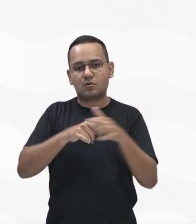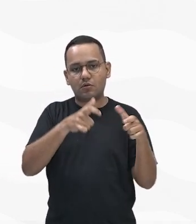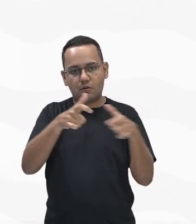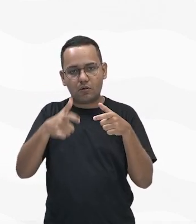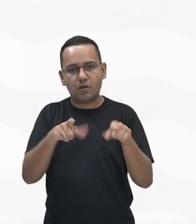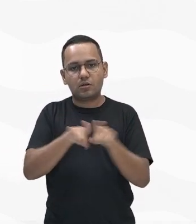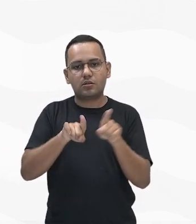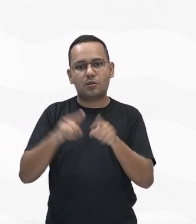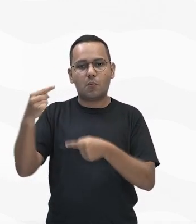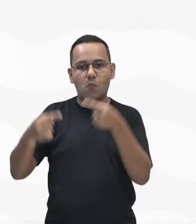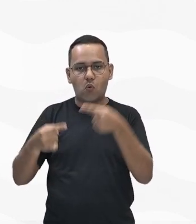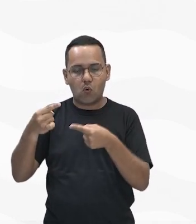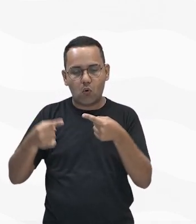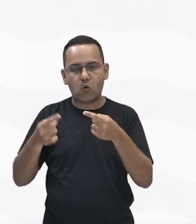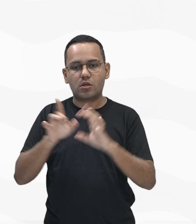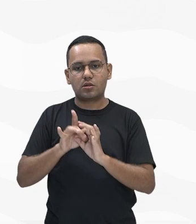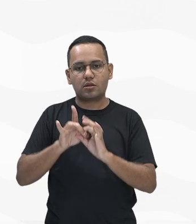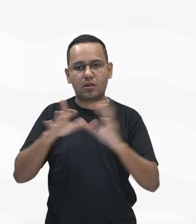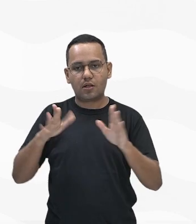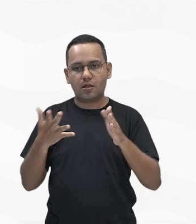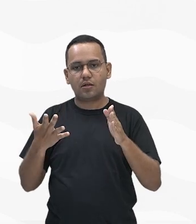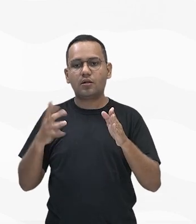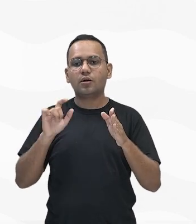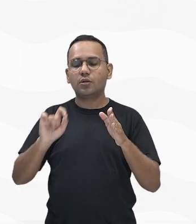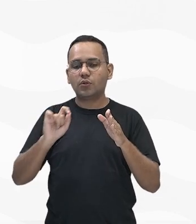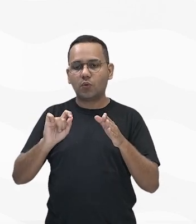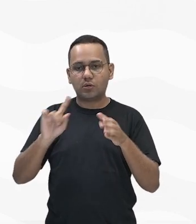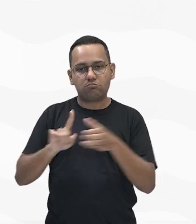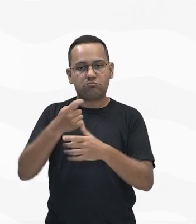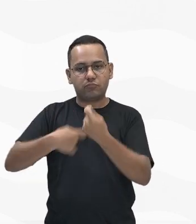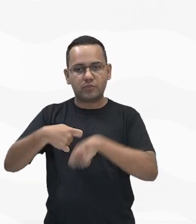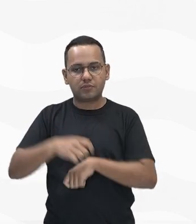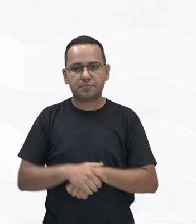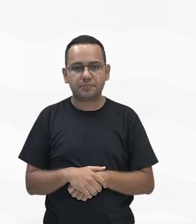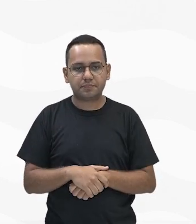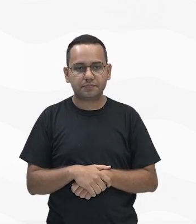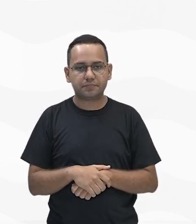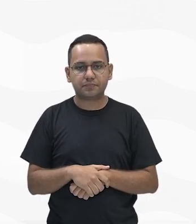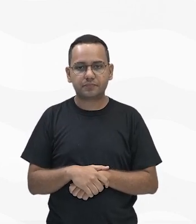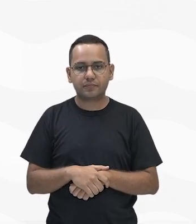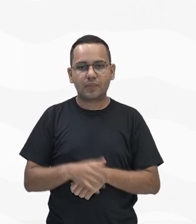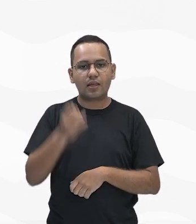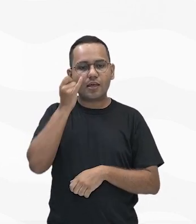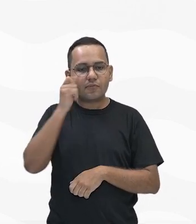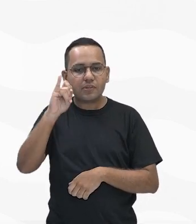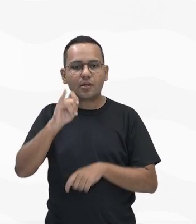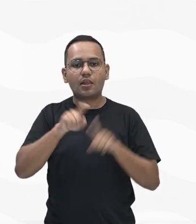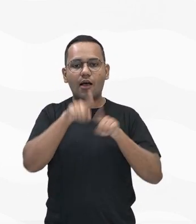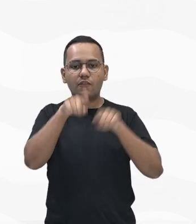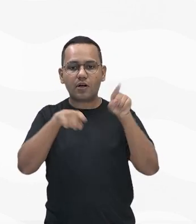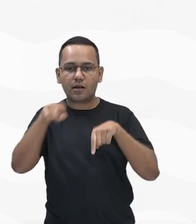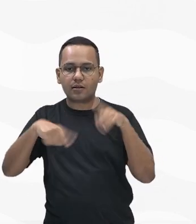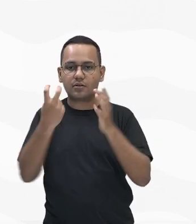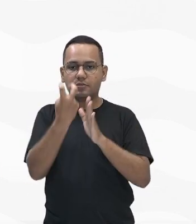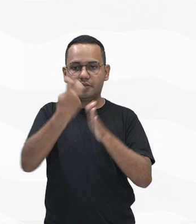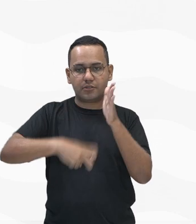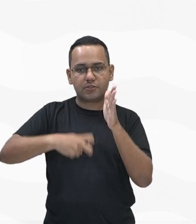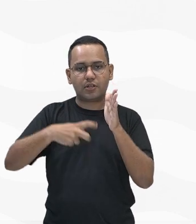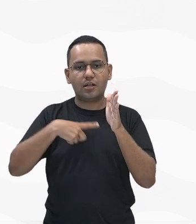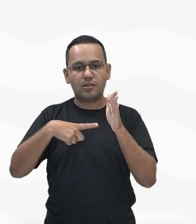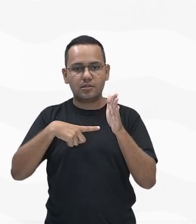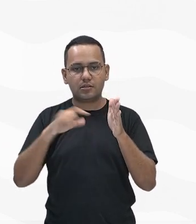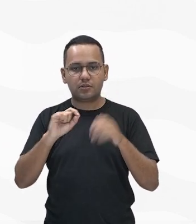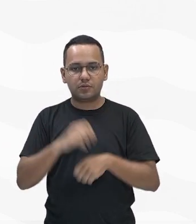inclusão financeira. Reduzir as disparidades das taxas de juros requer um esforço coordenado entre o